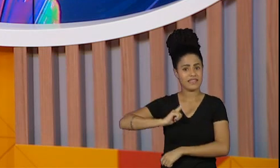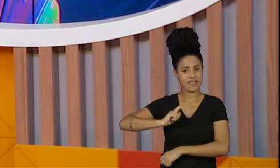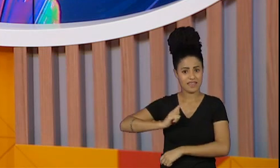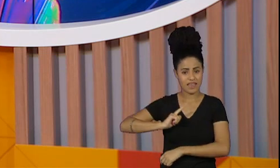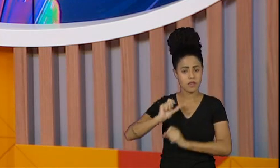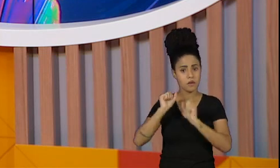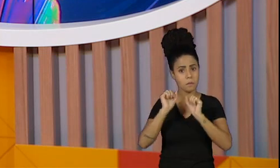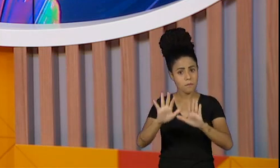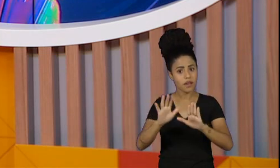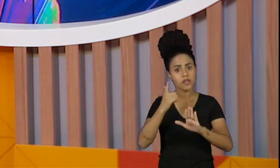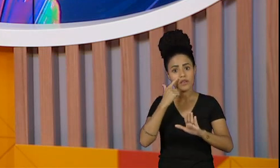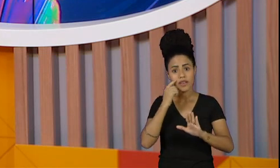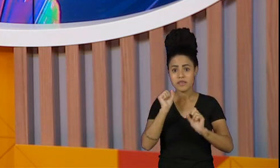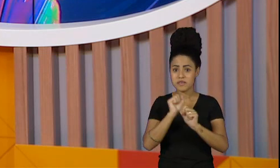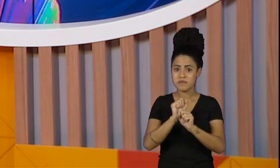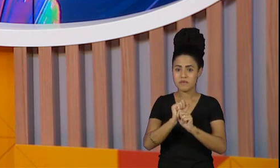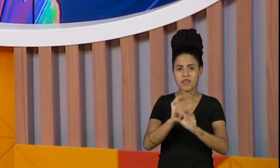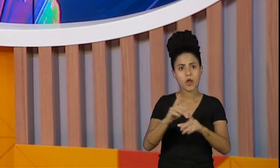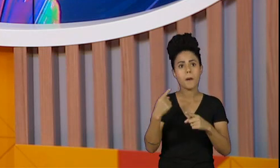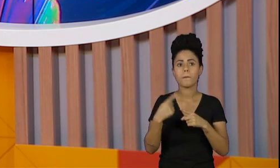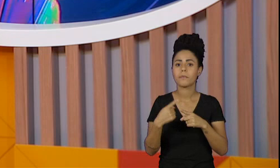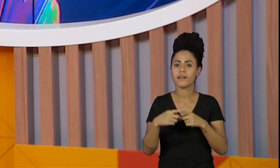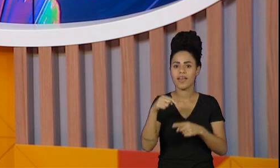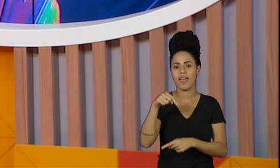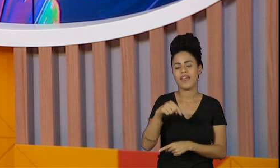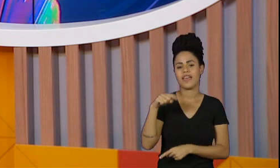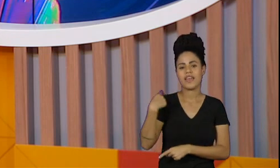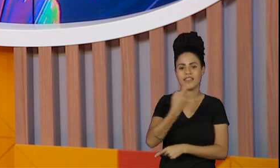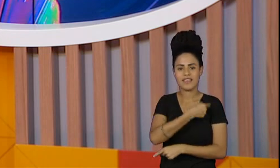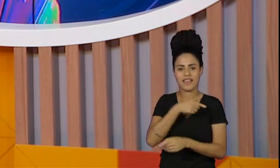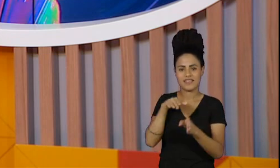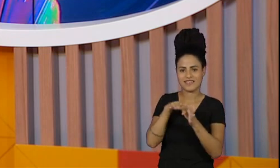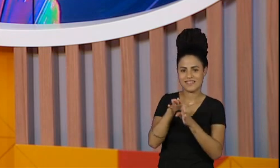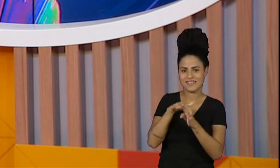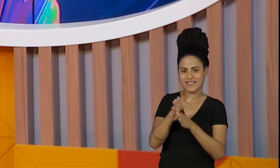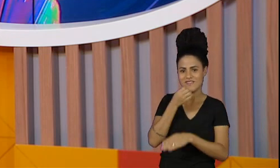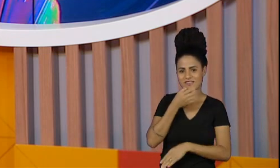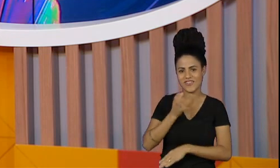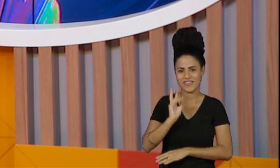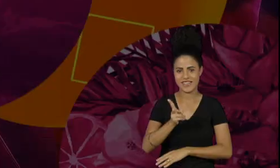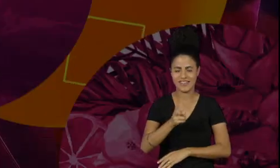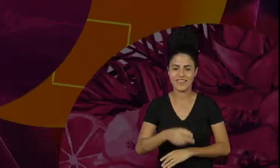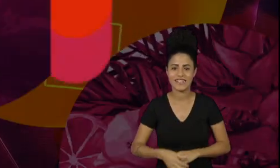mas não vai ainda, tá? Porque aqui a gente tem sempre uma boa notícia.